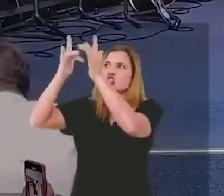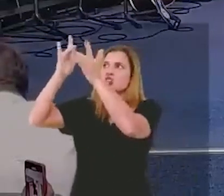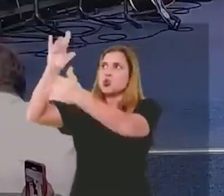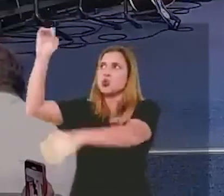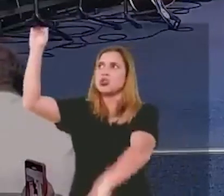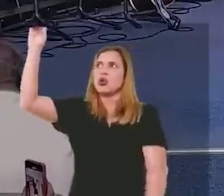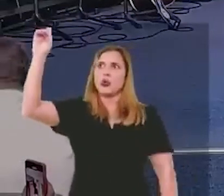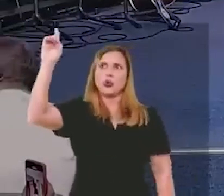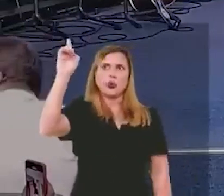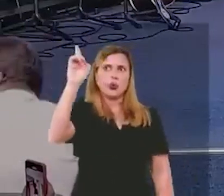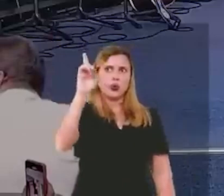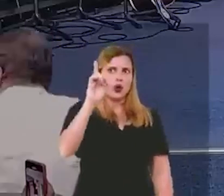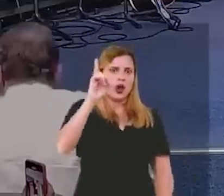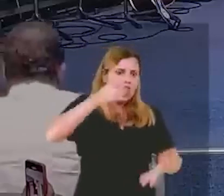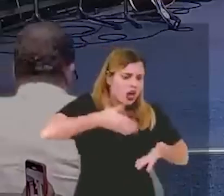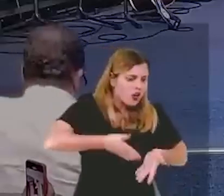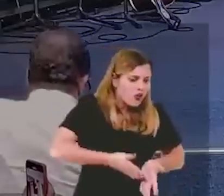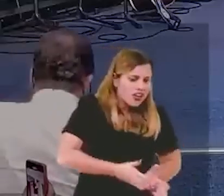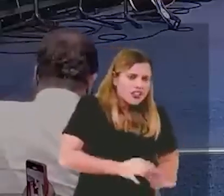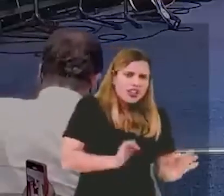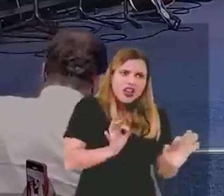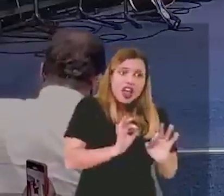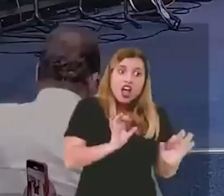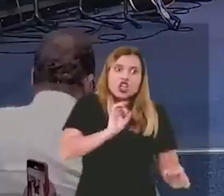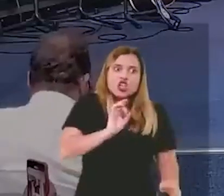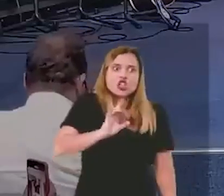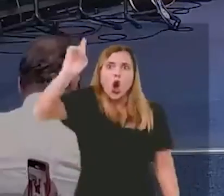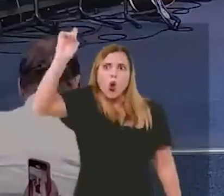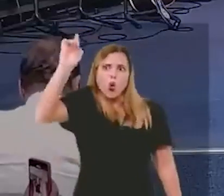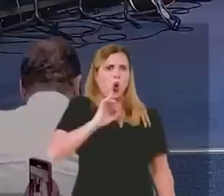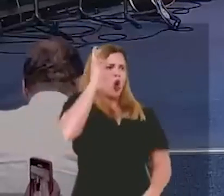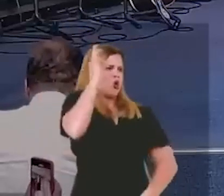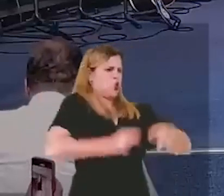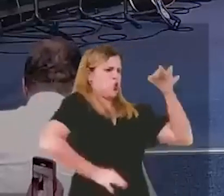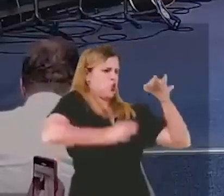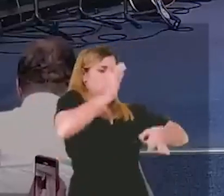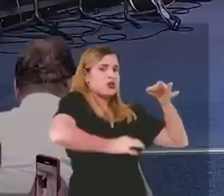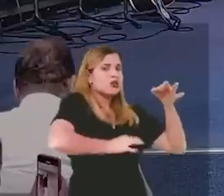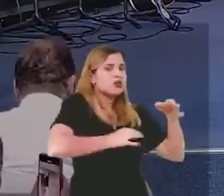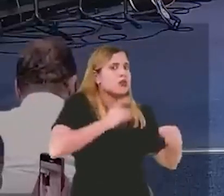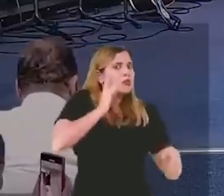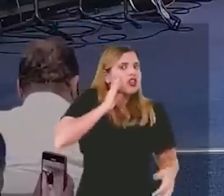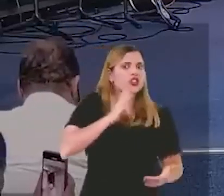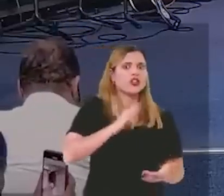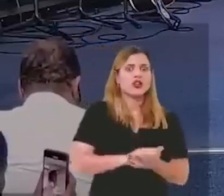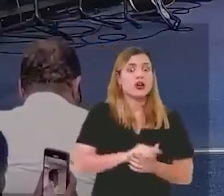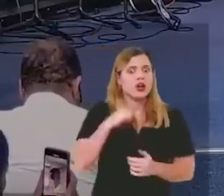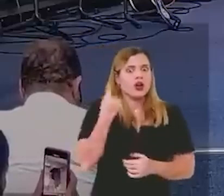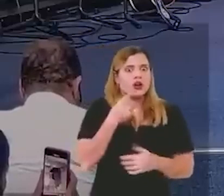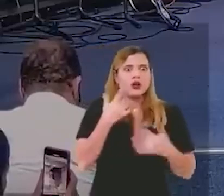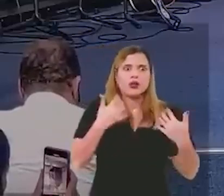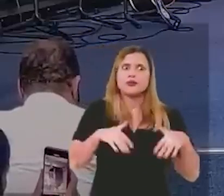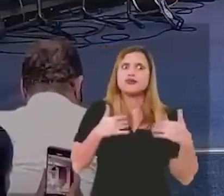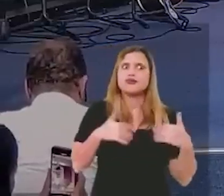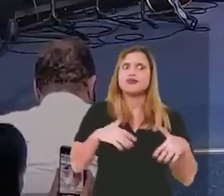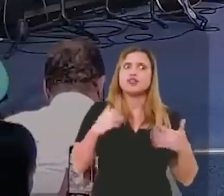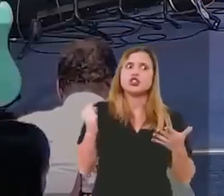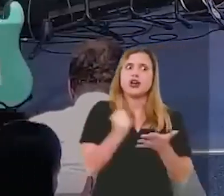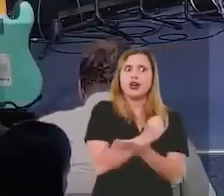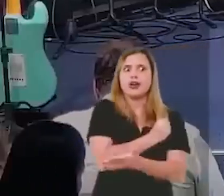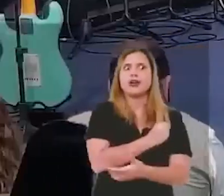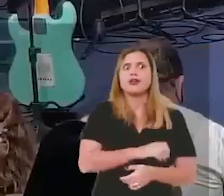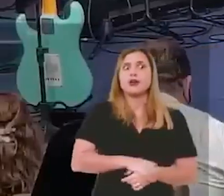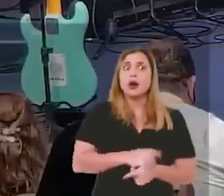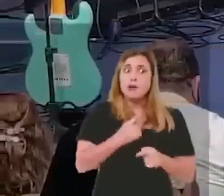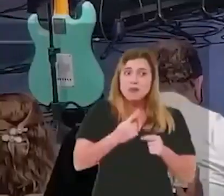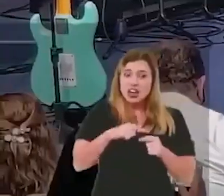Estávamos arruinados. Sabe por quê? O melhor de nós, diz a Bíblia, são as nossas justiças. Não passam